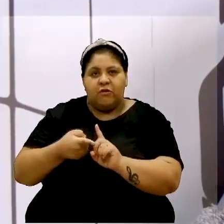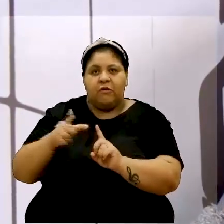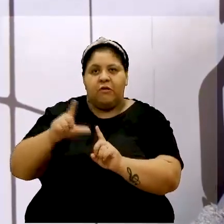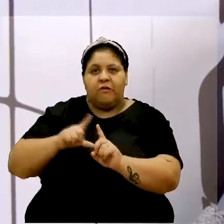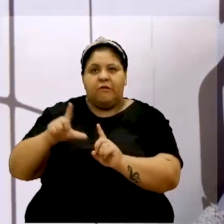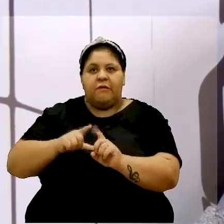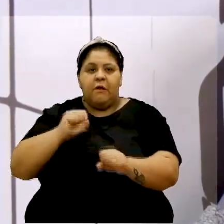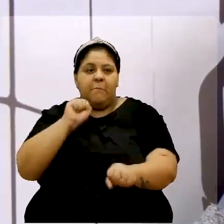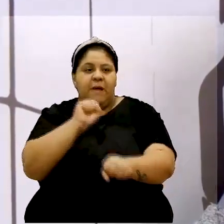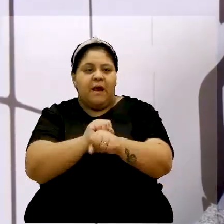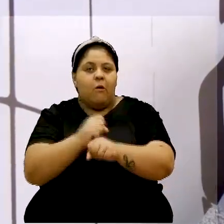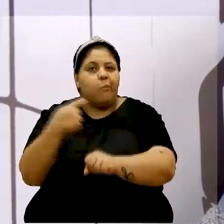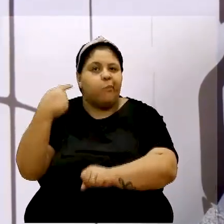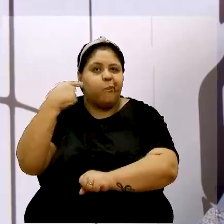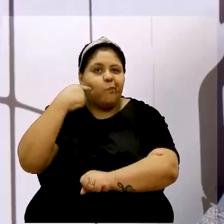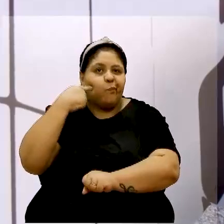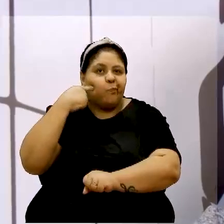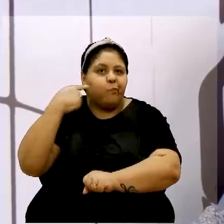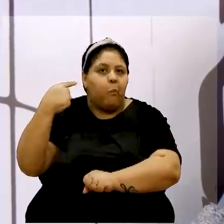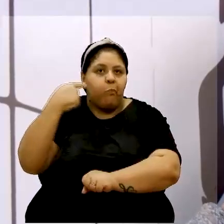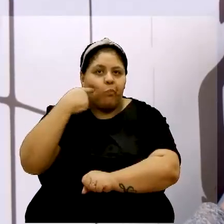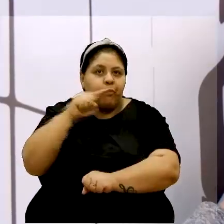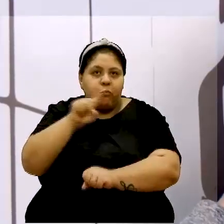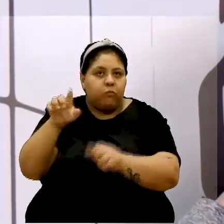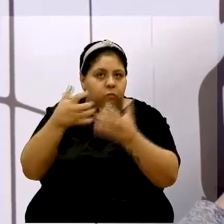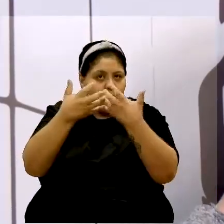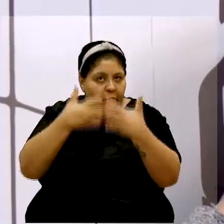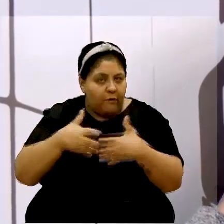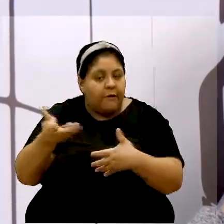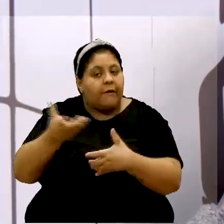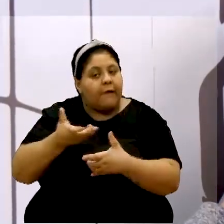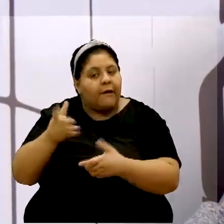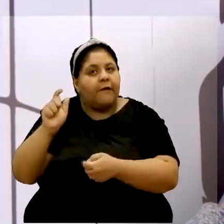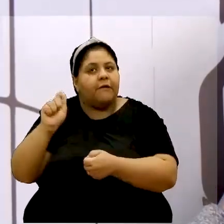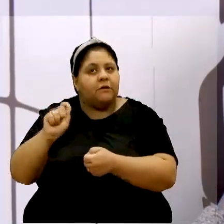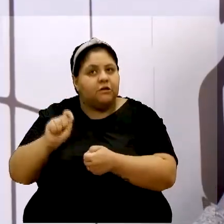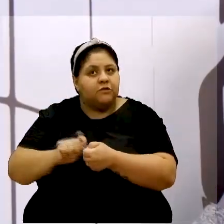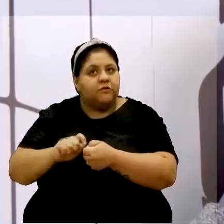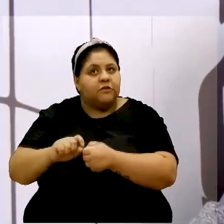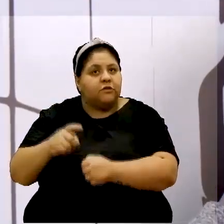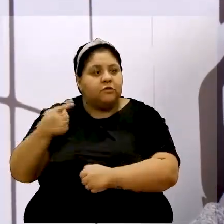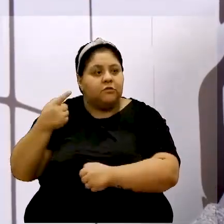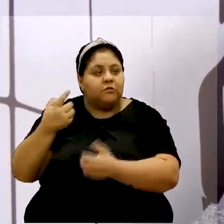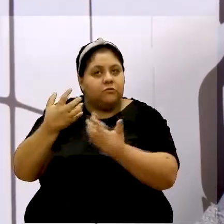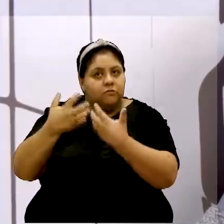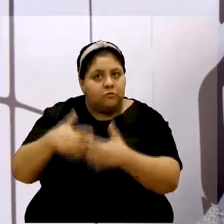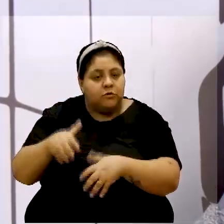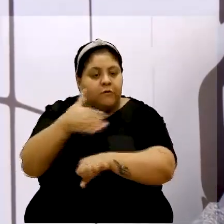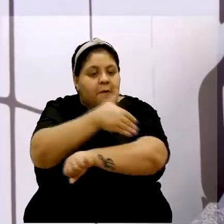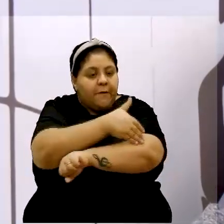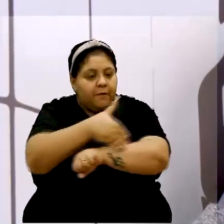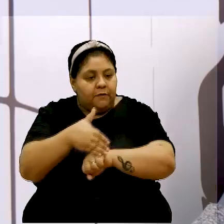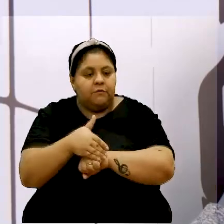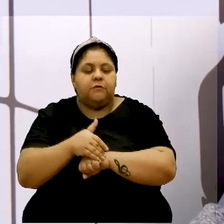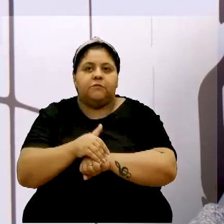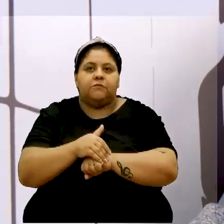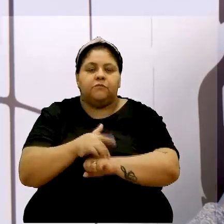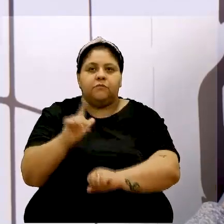aranha, pneu furado e não estava funcionando. Não, a gente quer que ele realmente funcione, que ele vá para as ruas e que